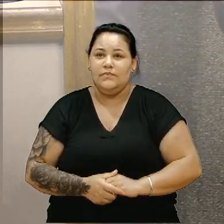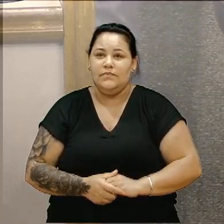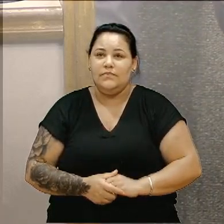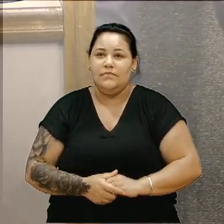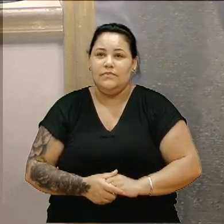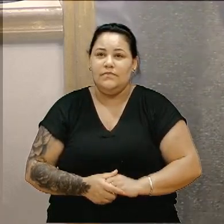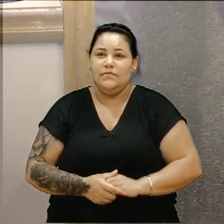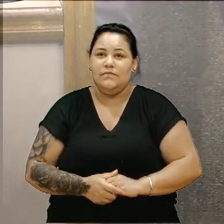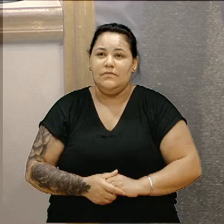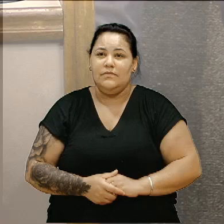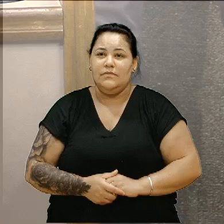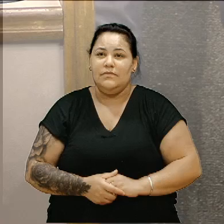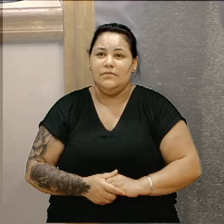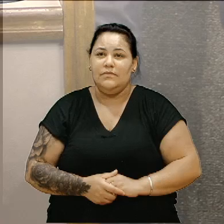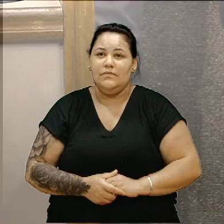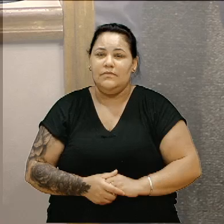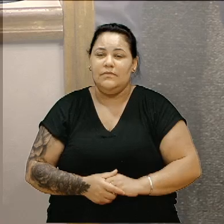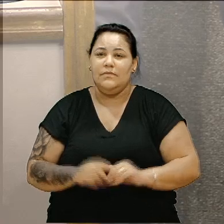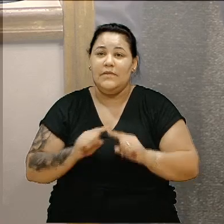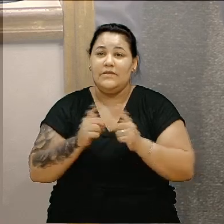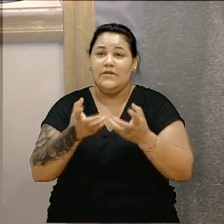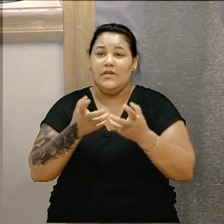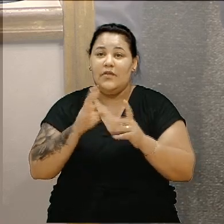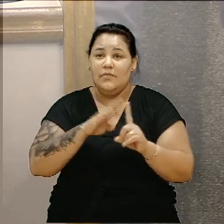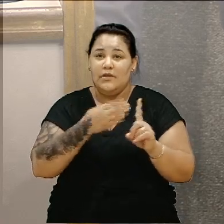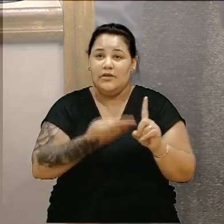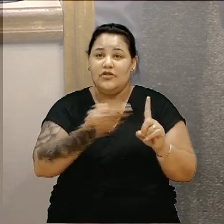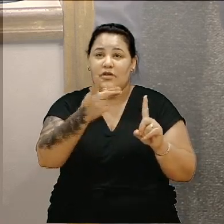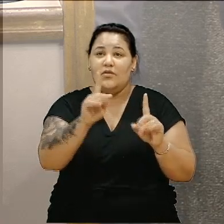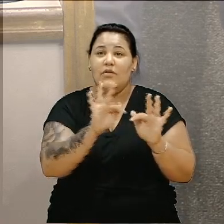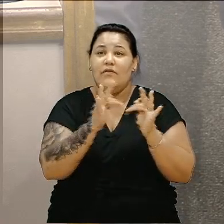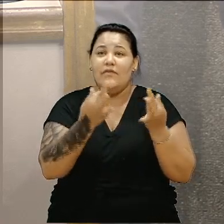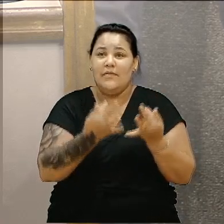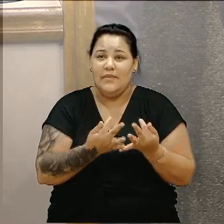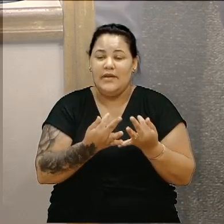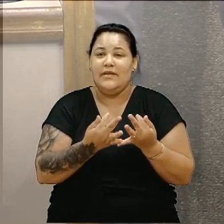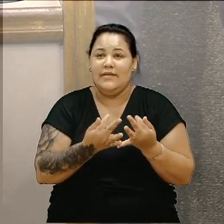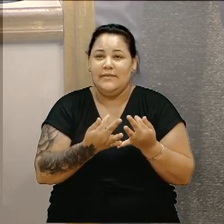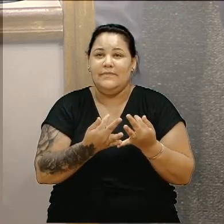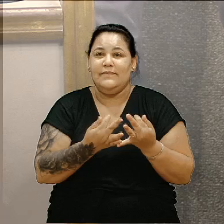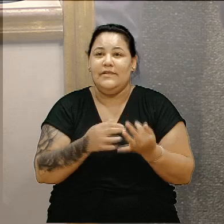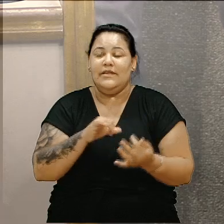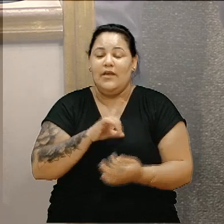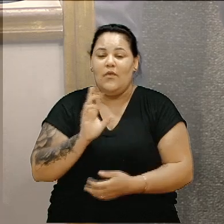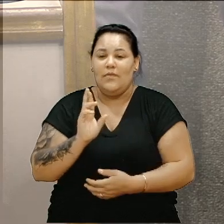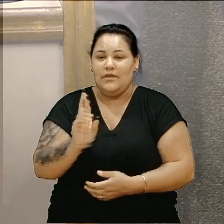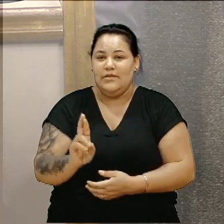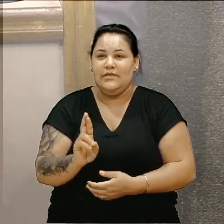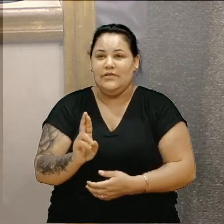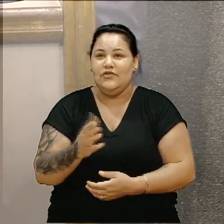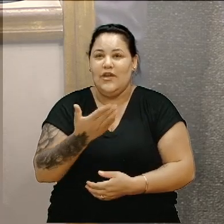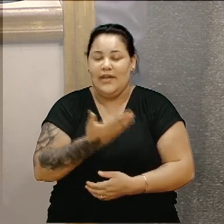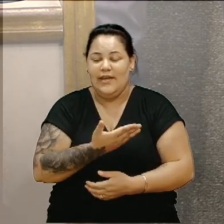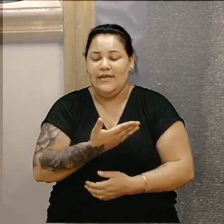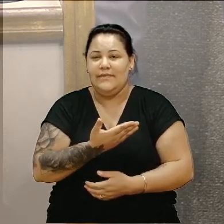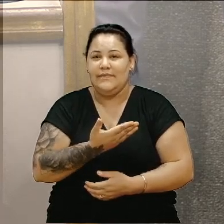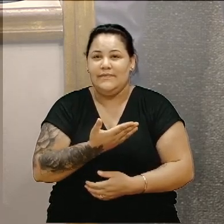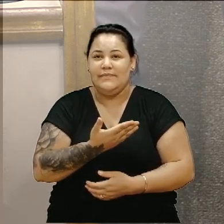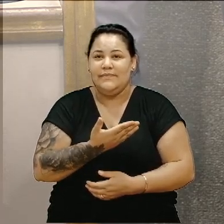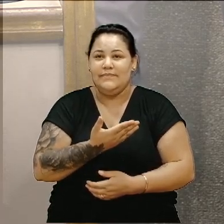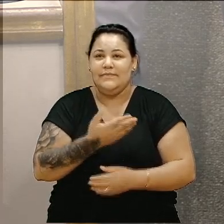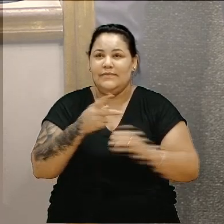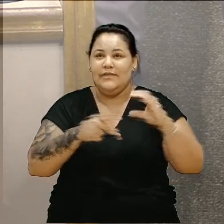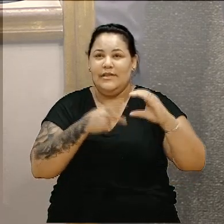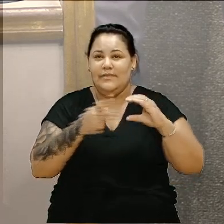essa parte para homenagear a sua família, que depois de muito tempo a família Melo tem um representante aqui na Câmara de Vereadores, principalmente para o